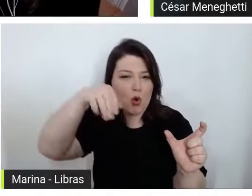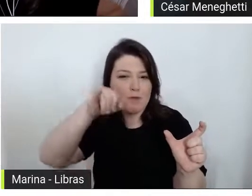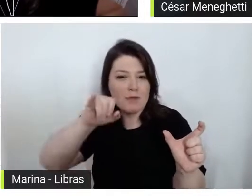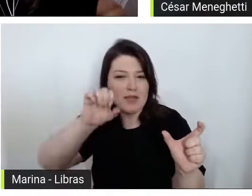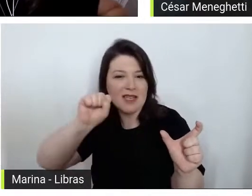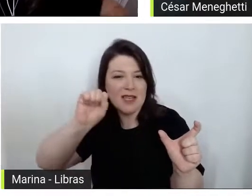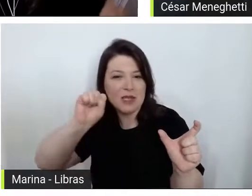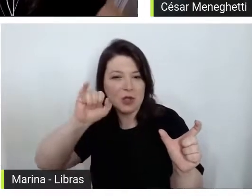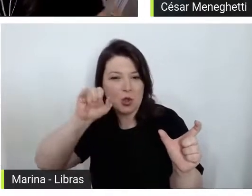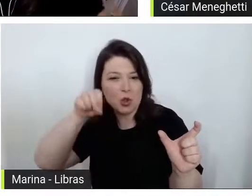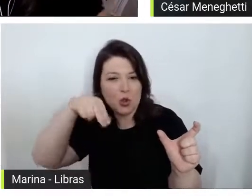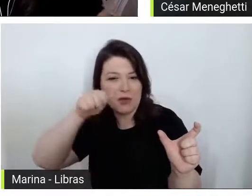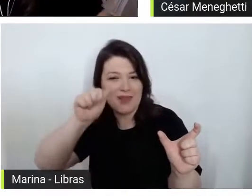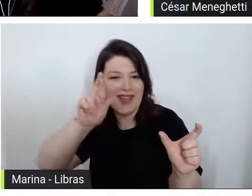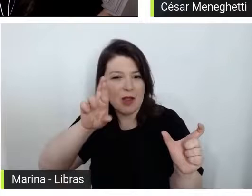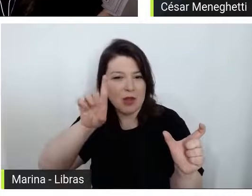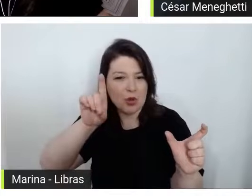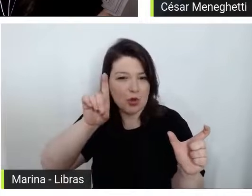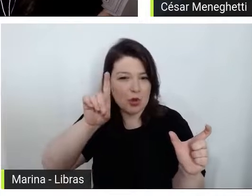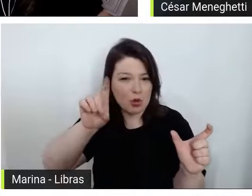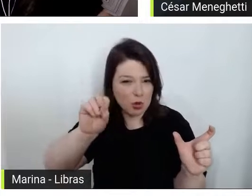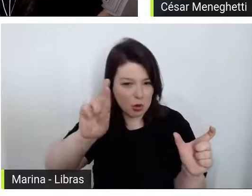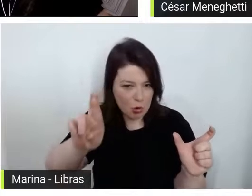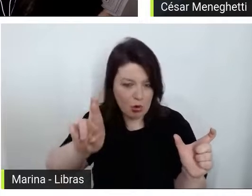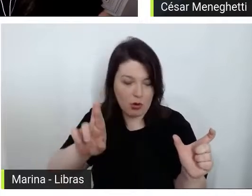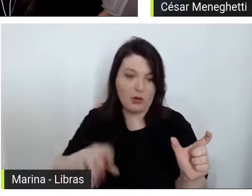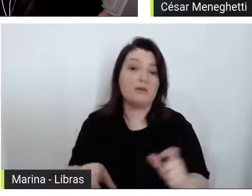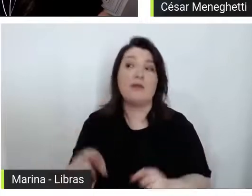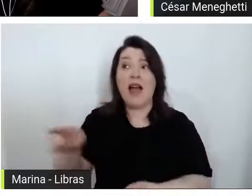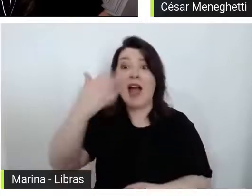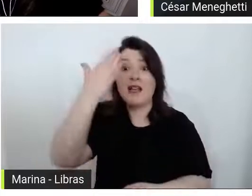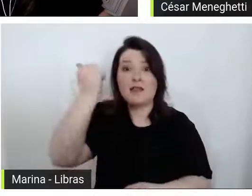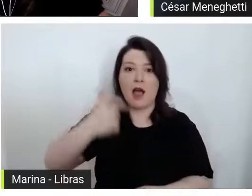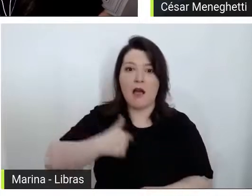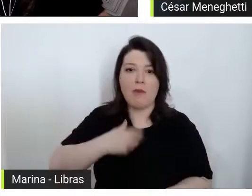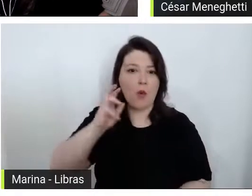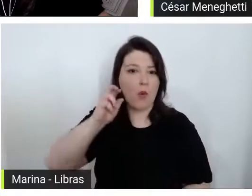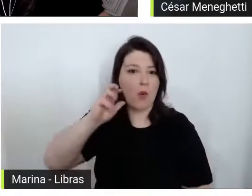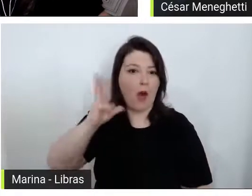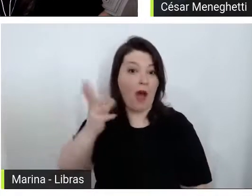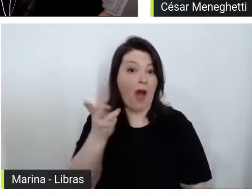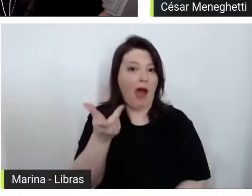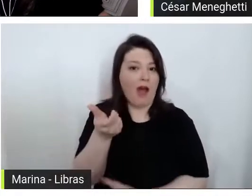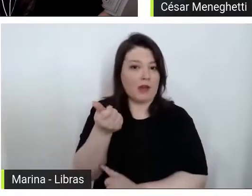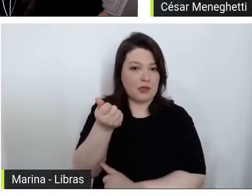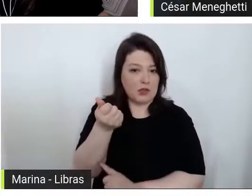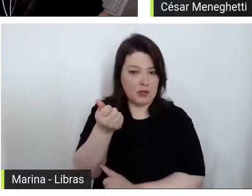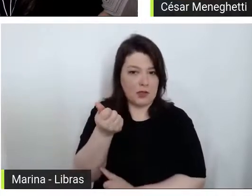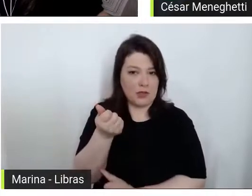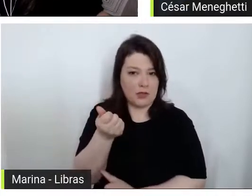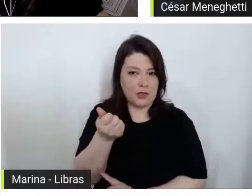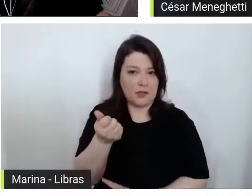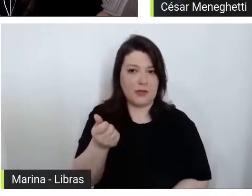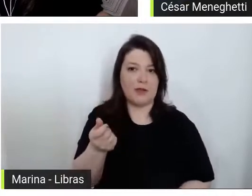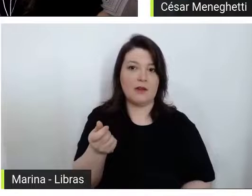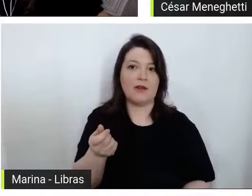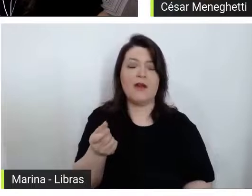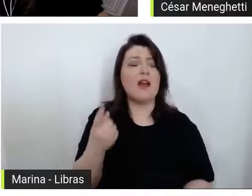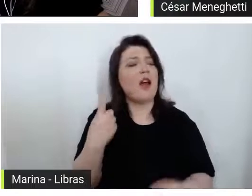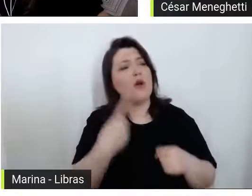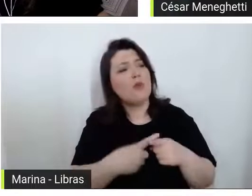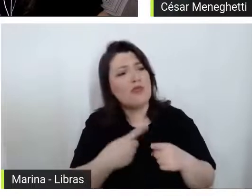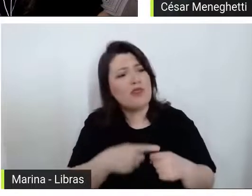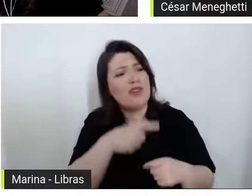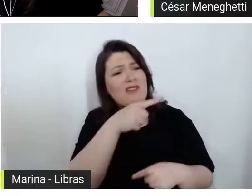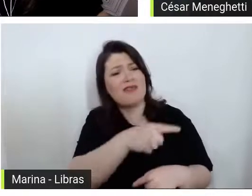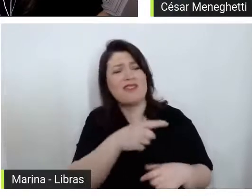desse trabalho. Aí ele soube que eu era um artista, e eu falei... Por que, em vez de fazer um documentário chato